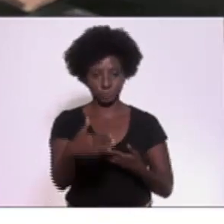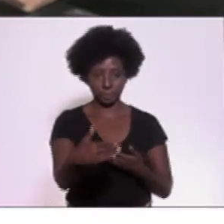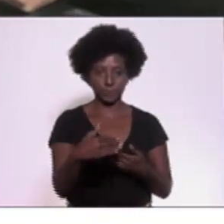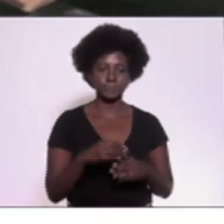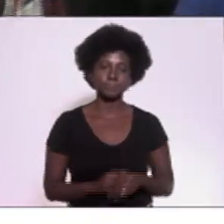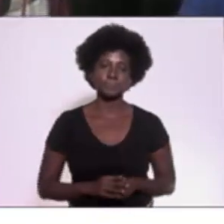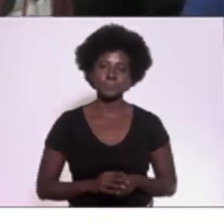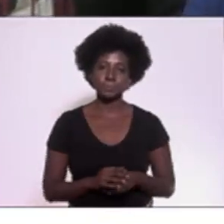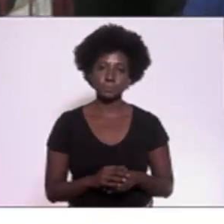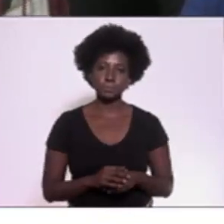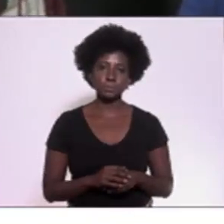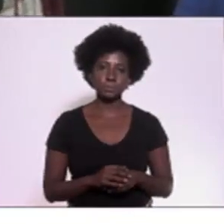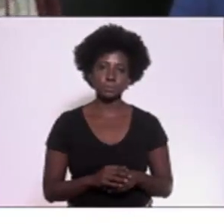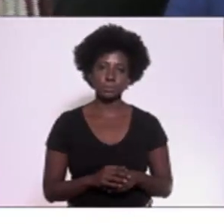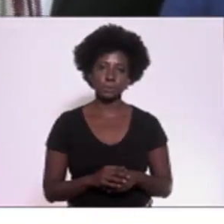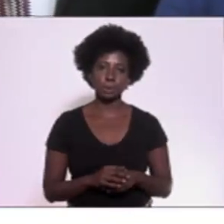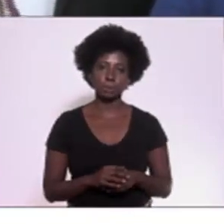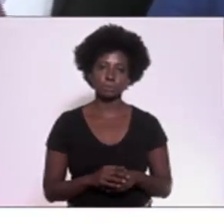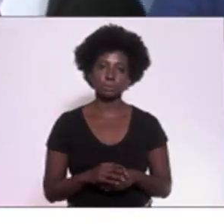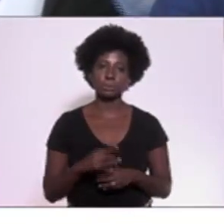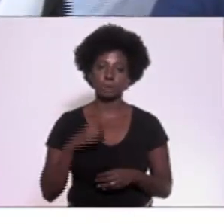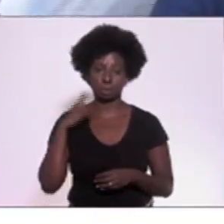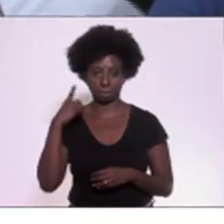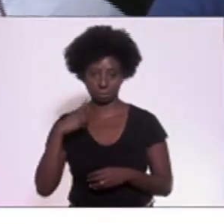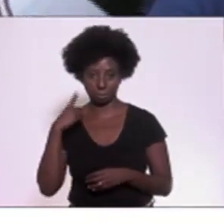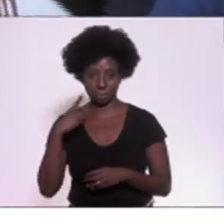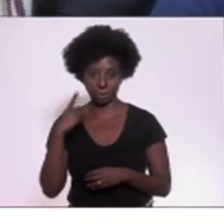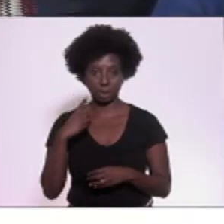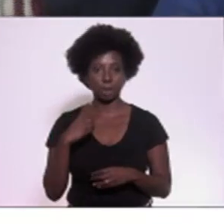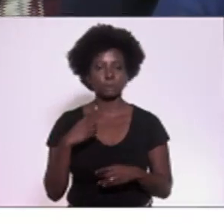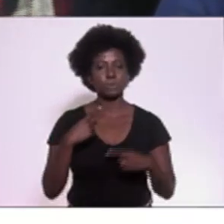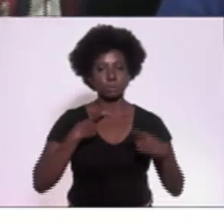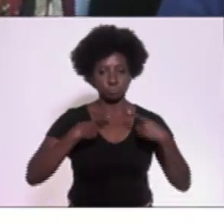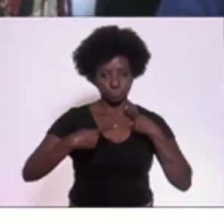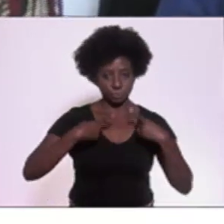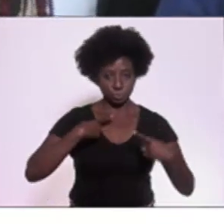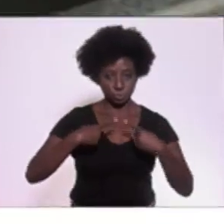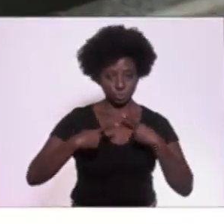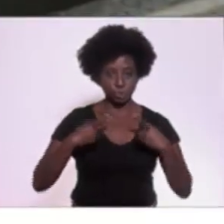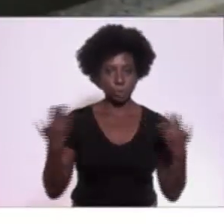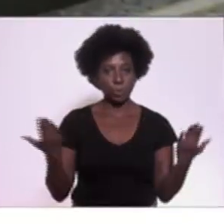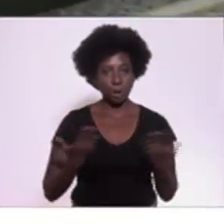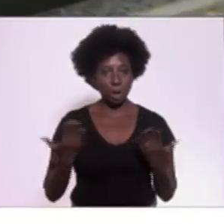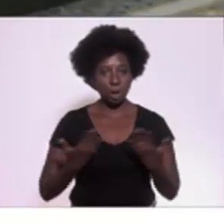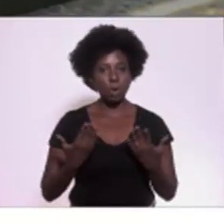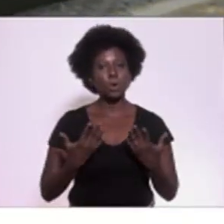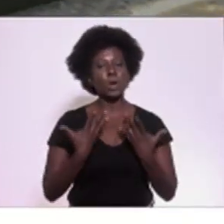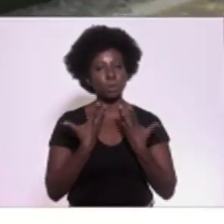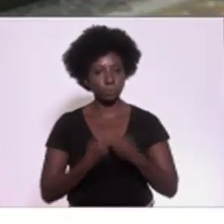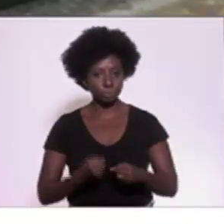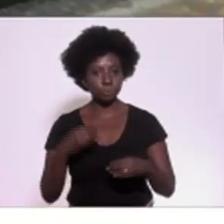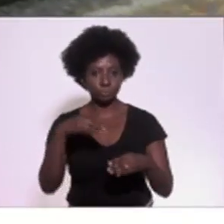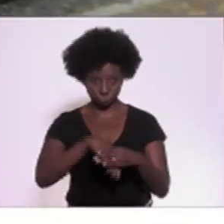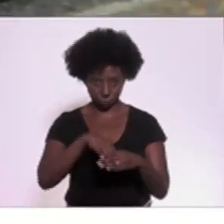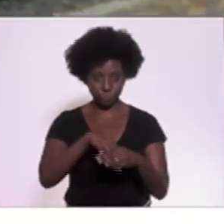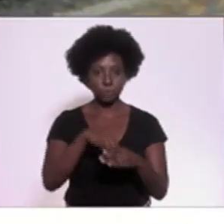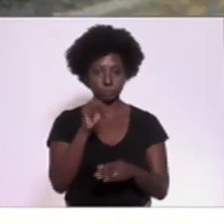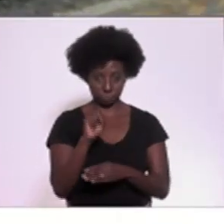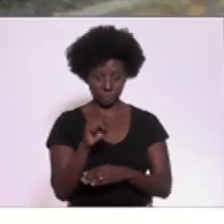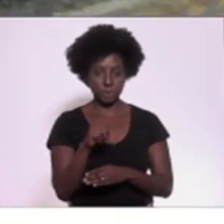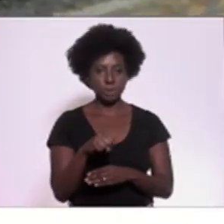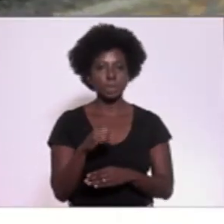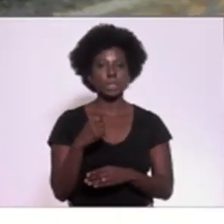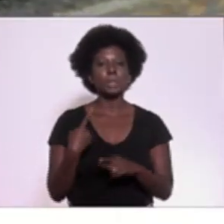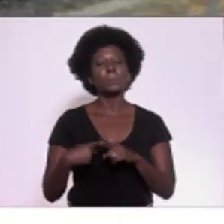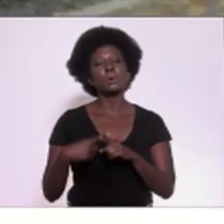voto, presidente. Deputado Valdeir Carneiro, para declarar. Eu já fiz a discussão, Flávio, eu quero declarar o voto naturalmente favorável e lembrar que é